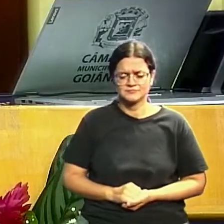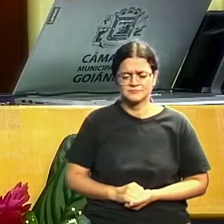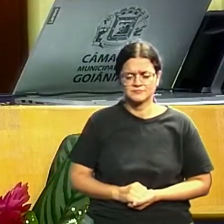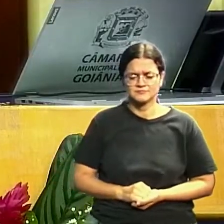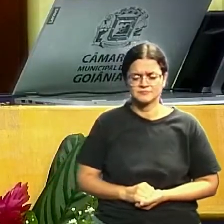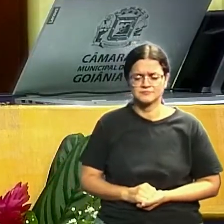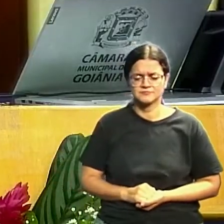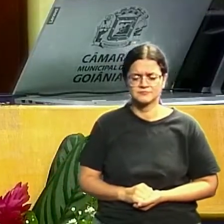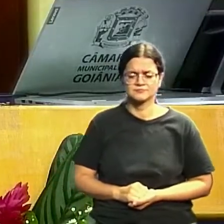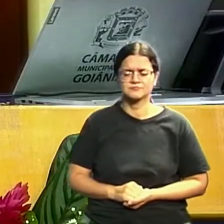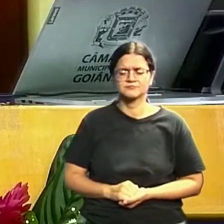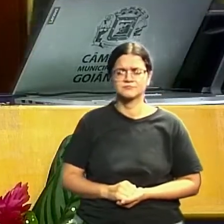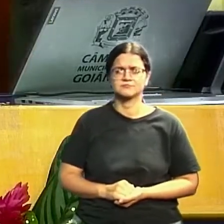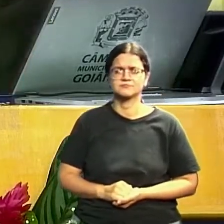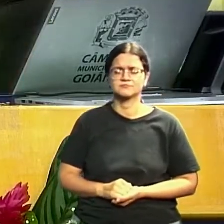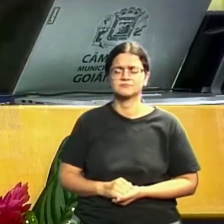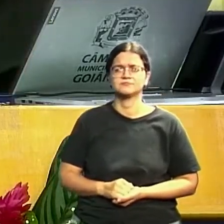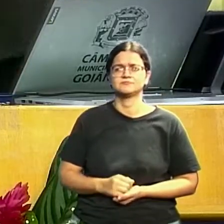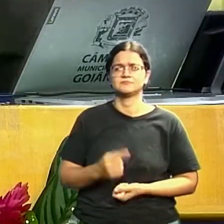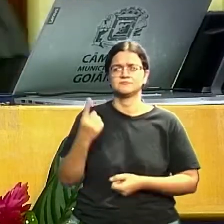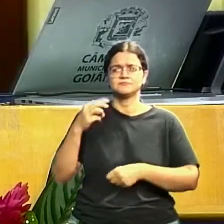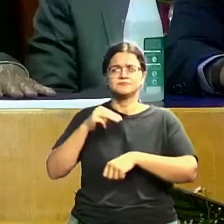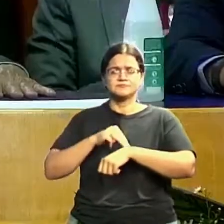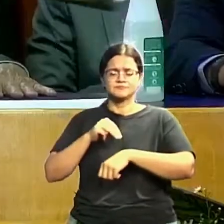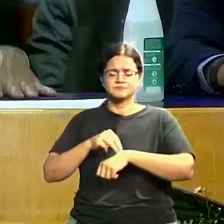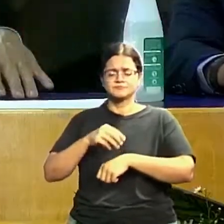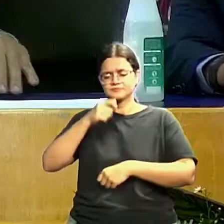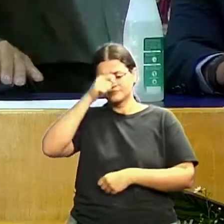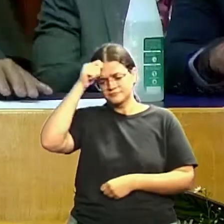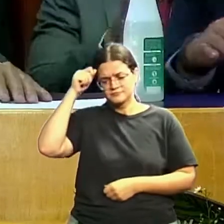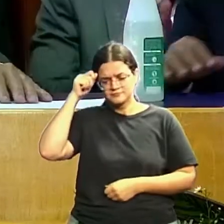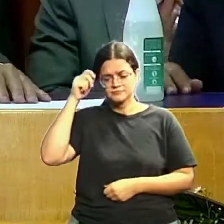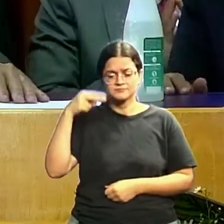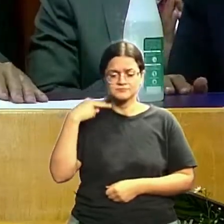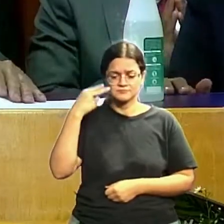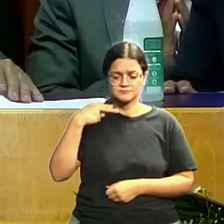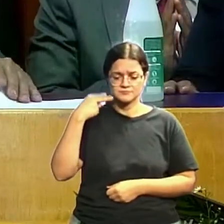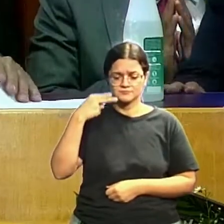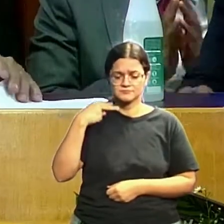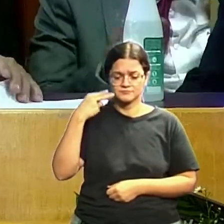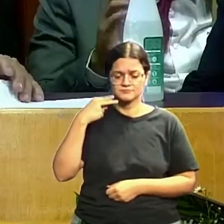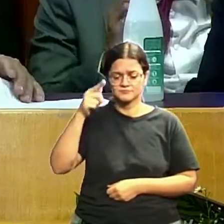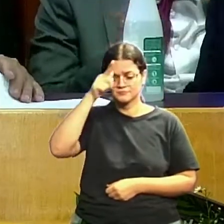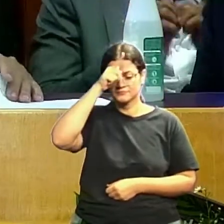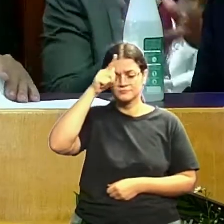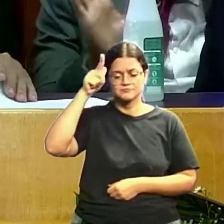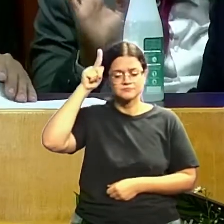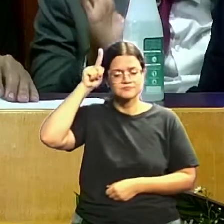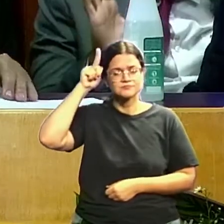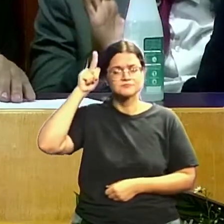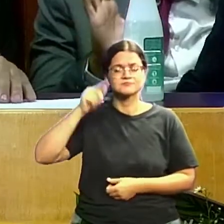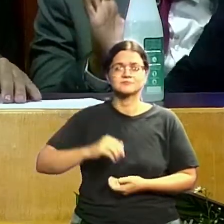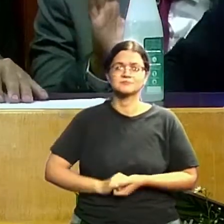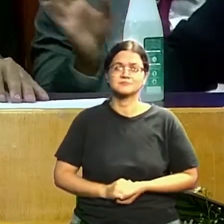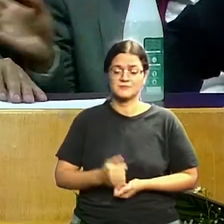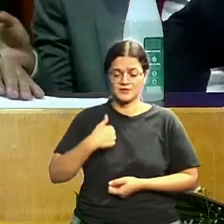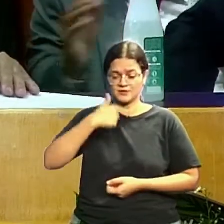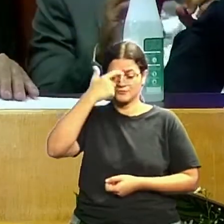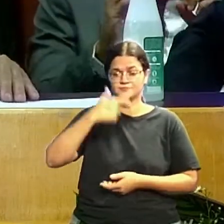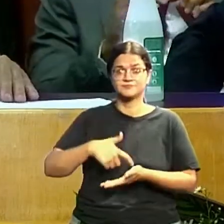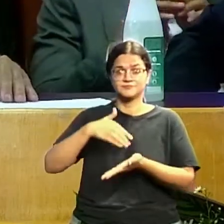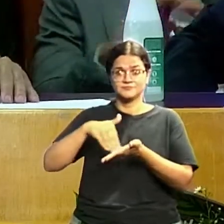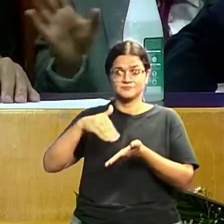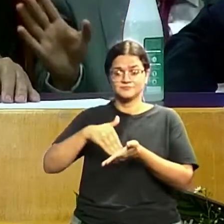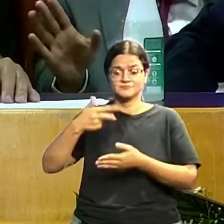Questão de ordem, presidente. Questão de ordem, vereador Anselmo Pereira. Vereadora ilustre, vereadora Gabriela Rodarte. Como secretário